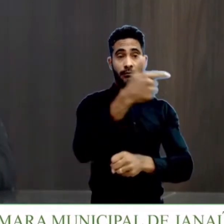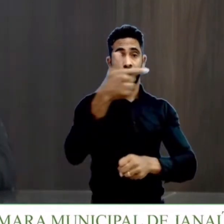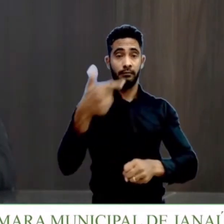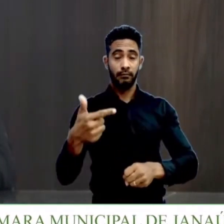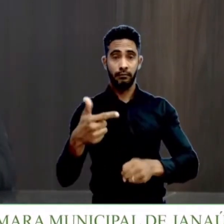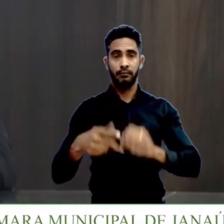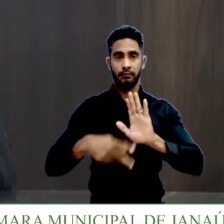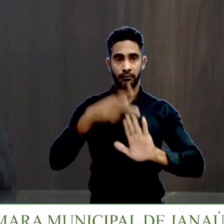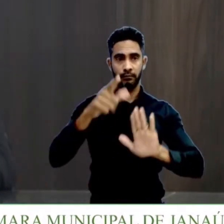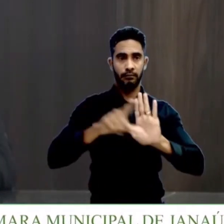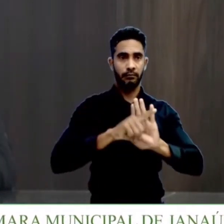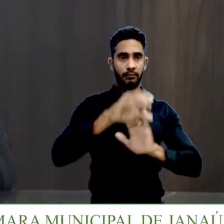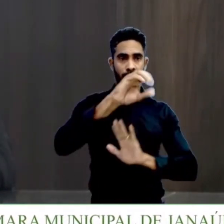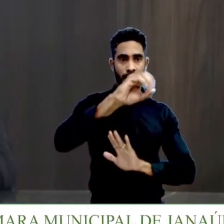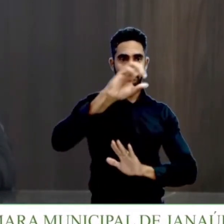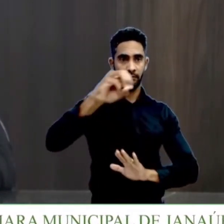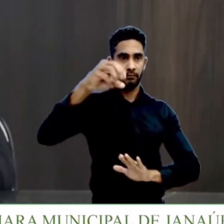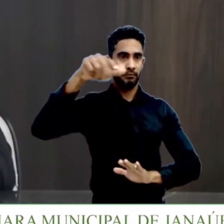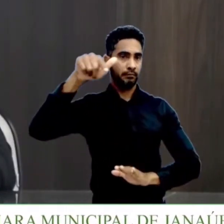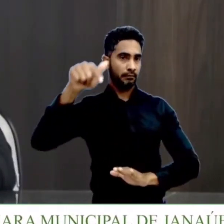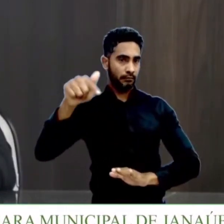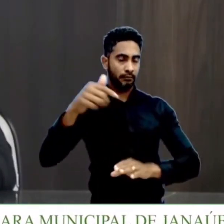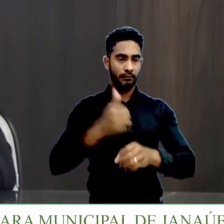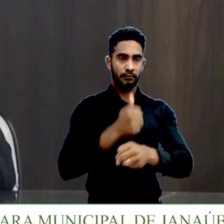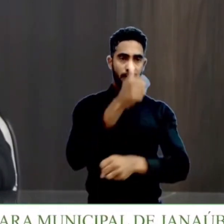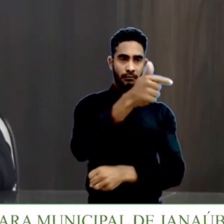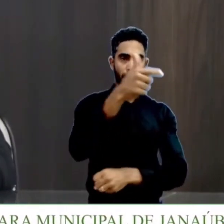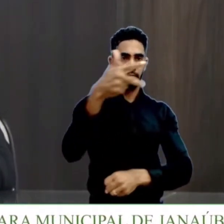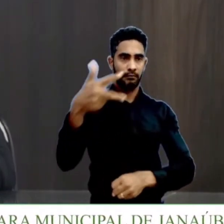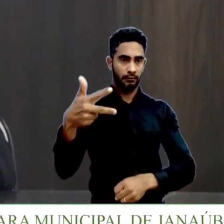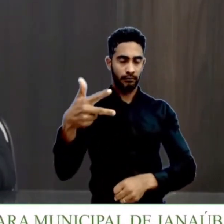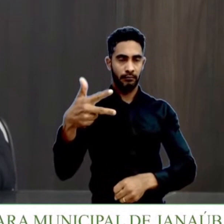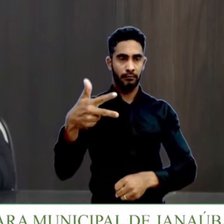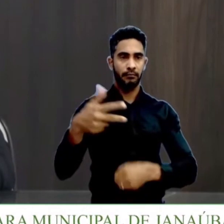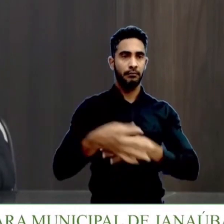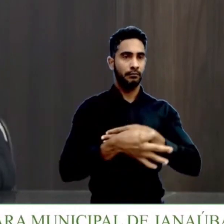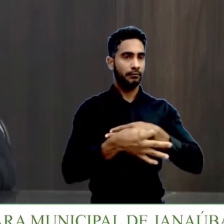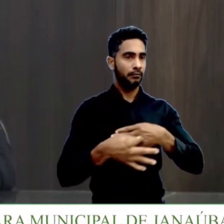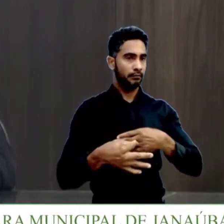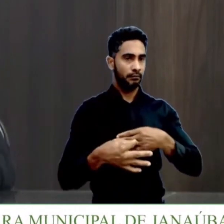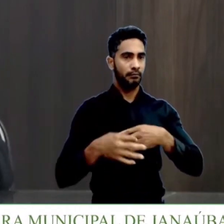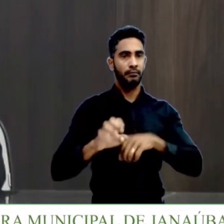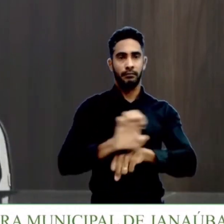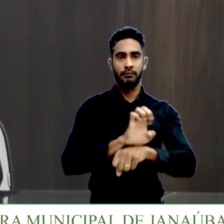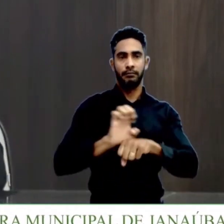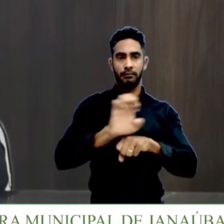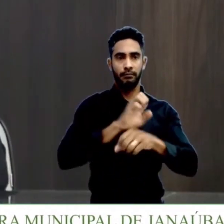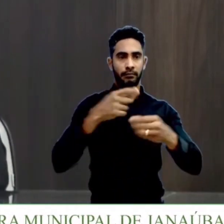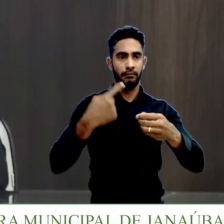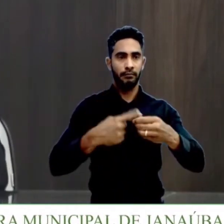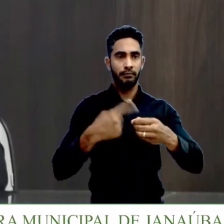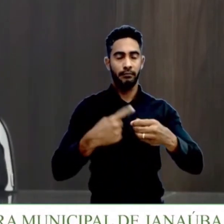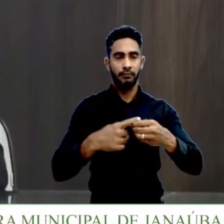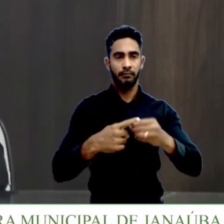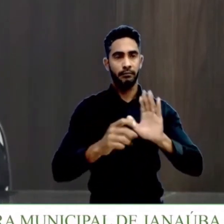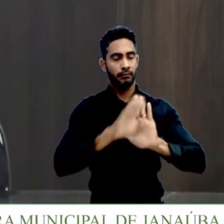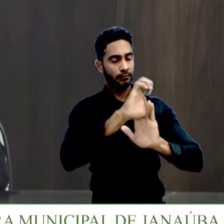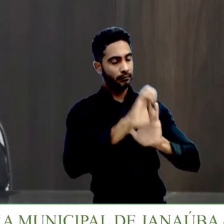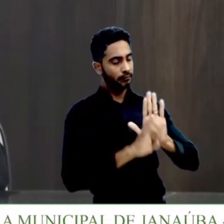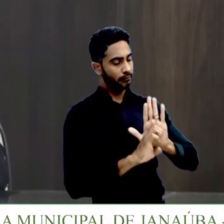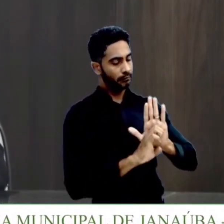Projeto de lei 007 de 2023, autoria, Poder Executivo Municipal,